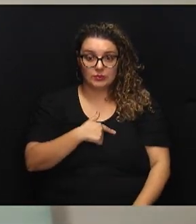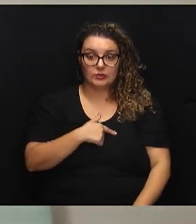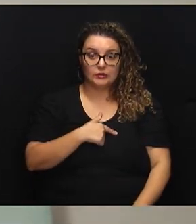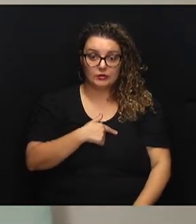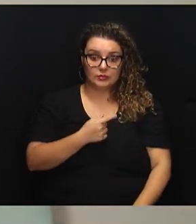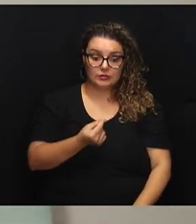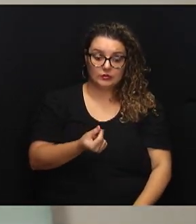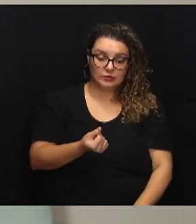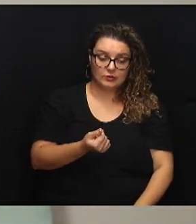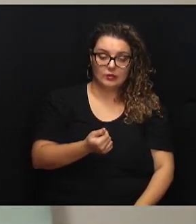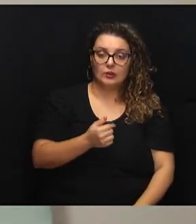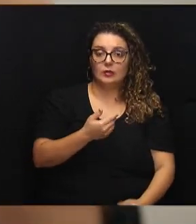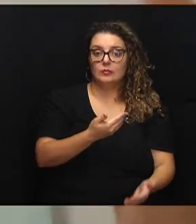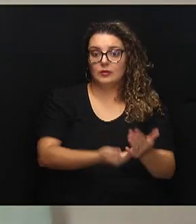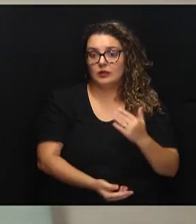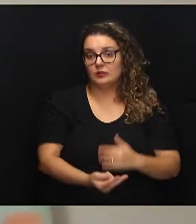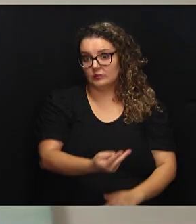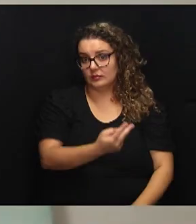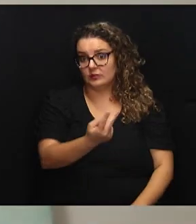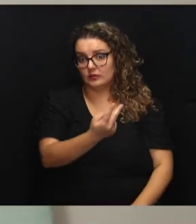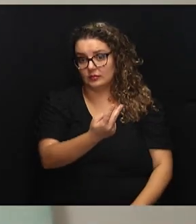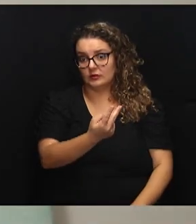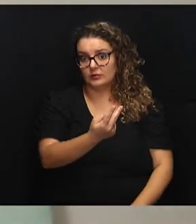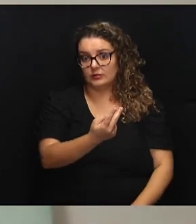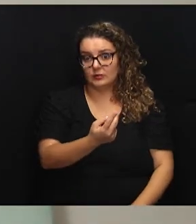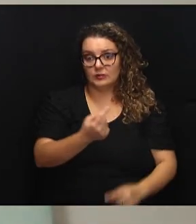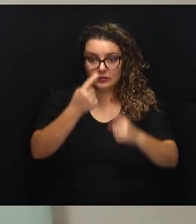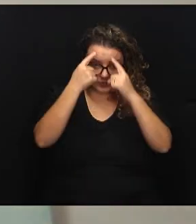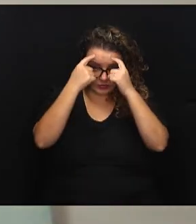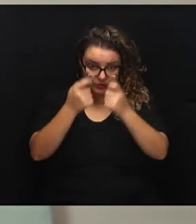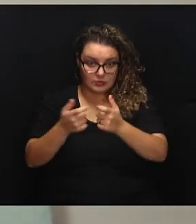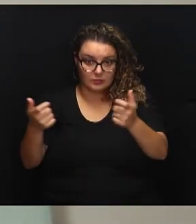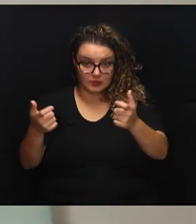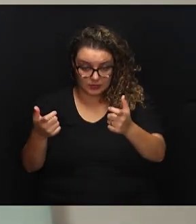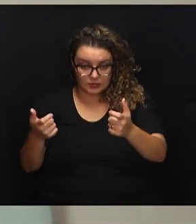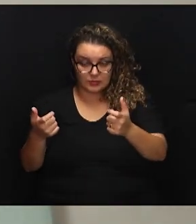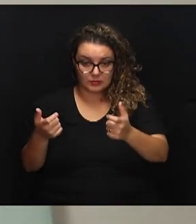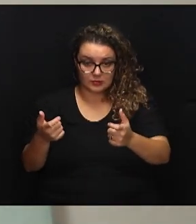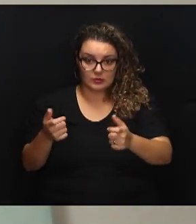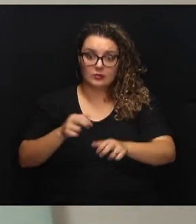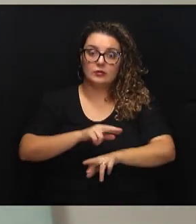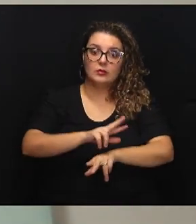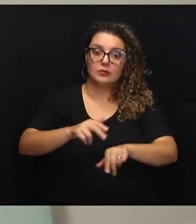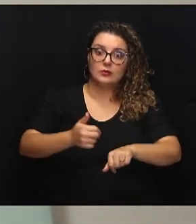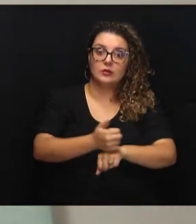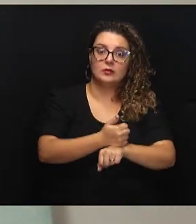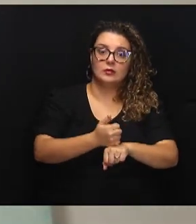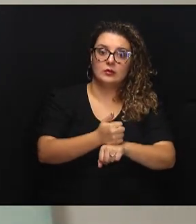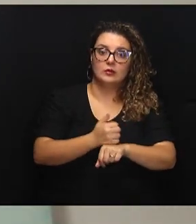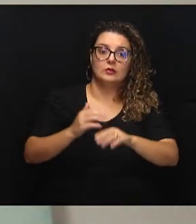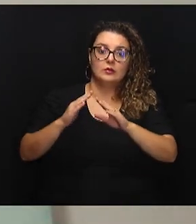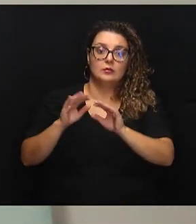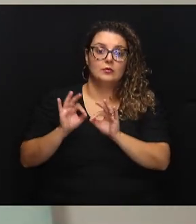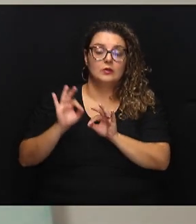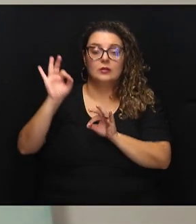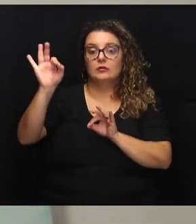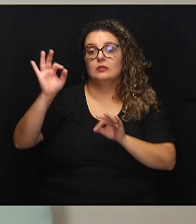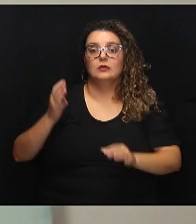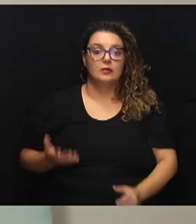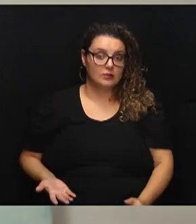sido muito desvalorizada e o aumento da violência no Brasil, muitos jogadores têm optado por morar fora.